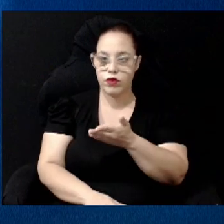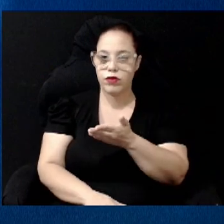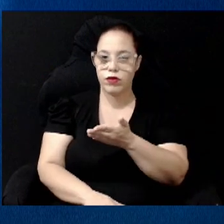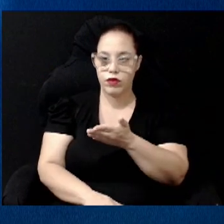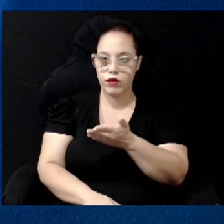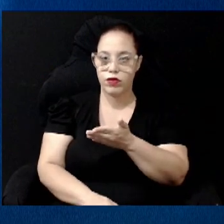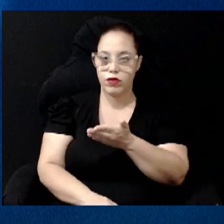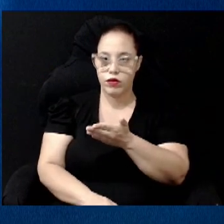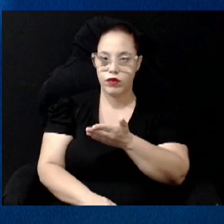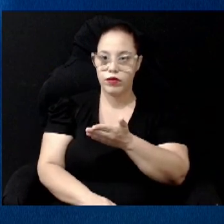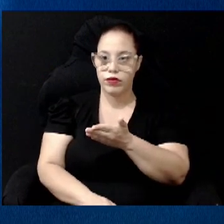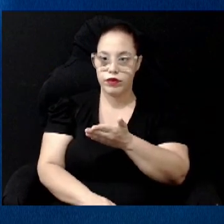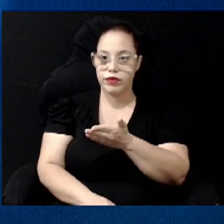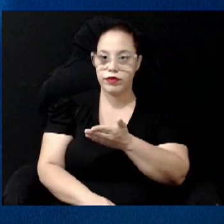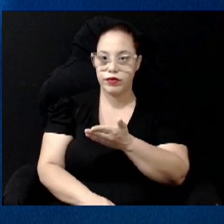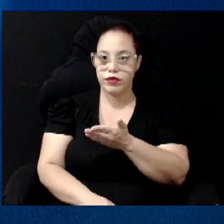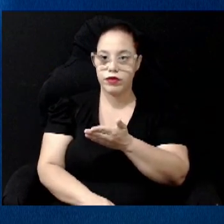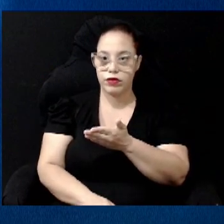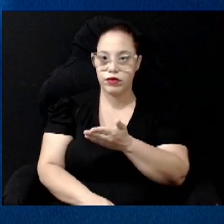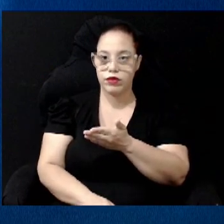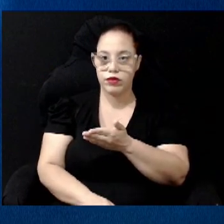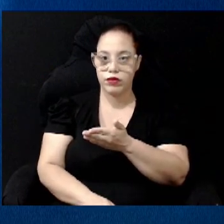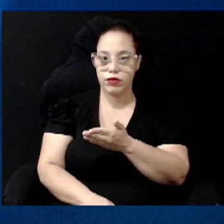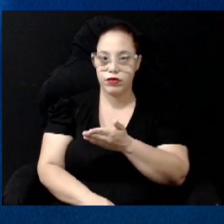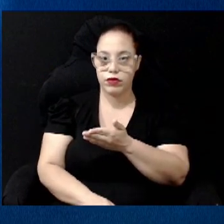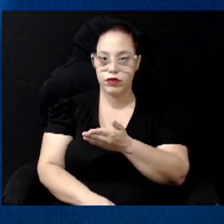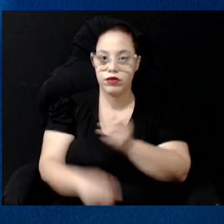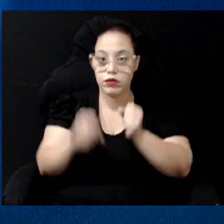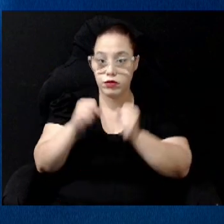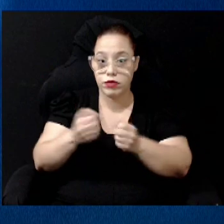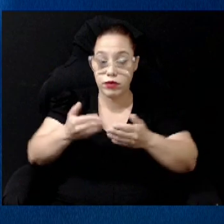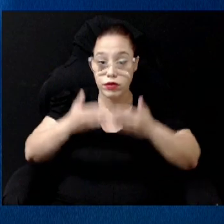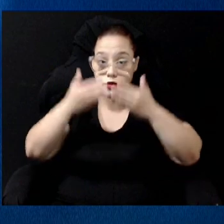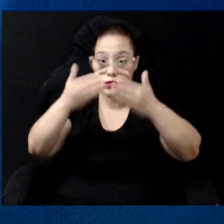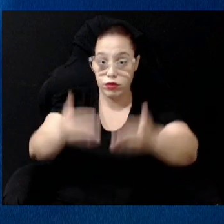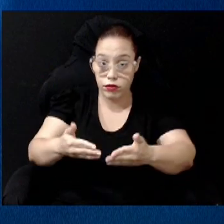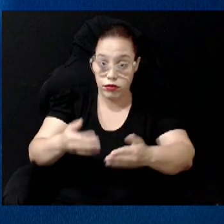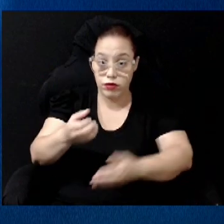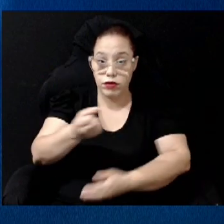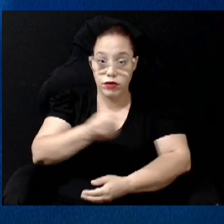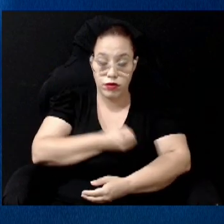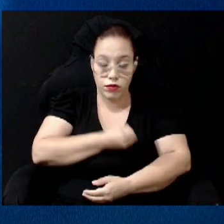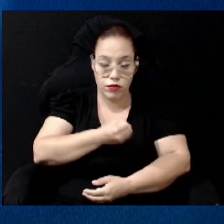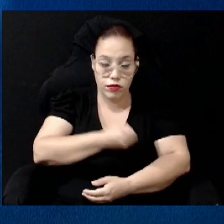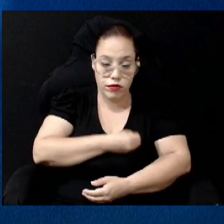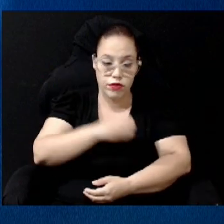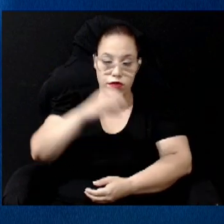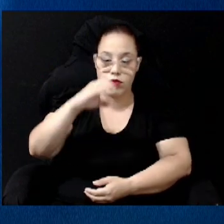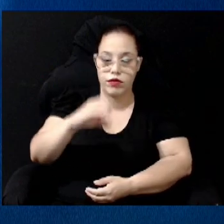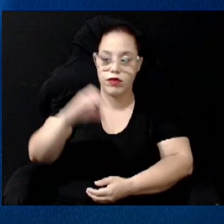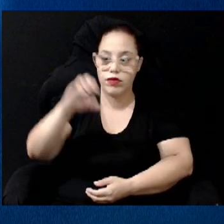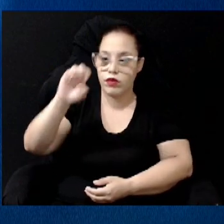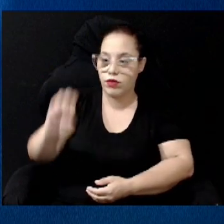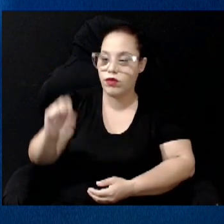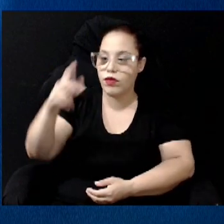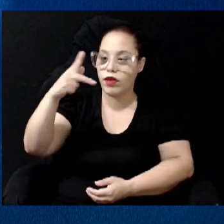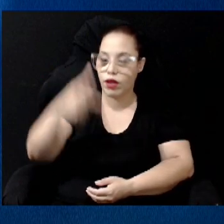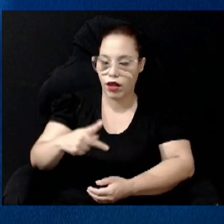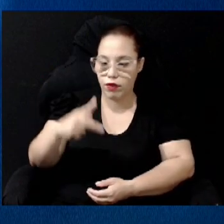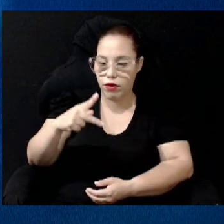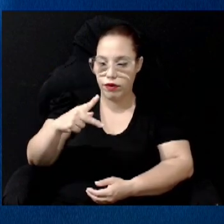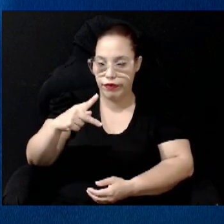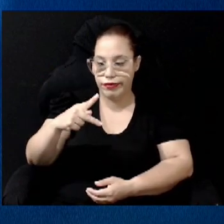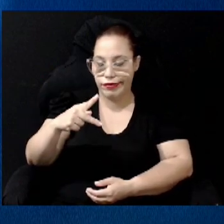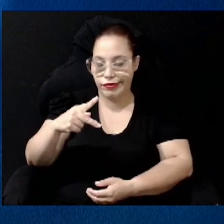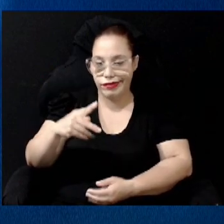Jardim do Lago em Campinas, para que sejam disponibilizados o Código de Endereçamento Postal, o CEP, para as